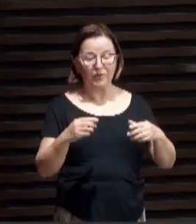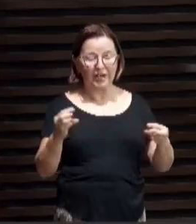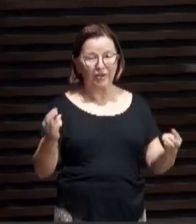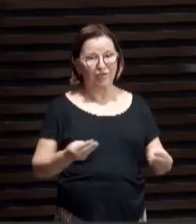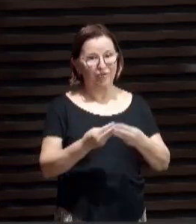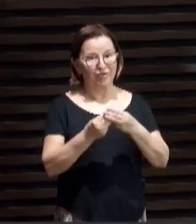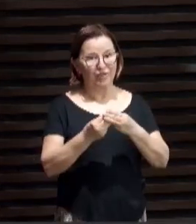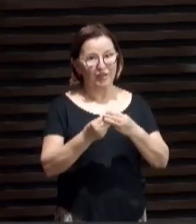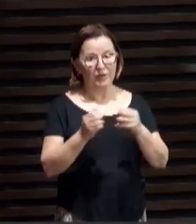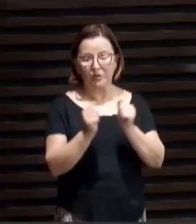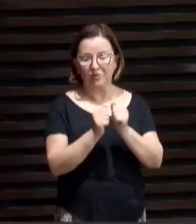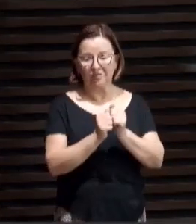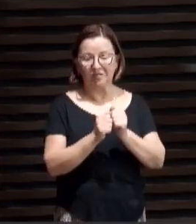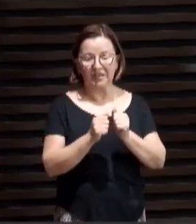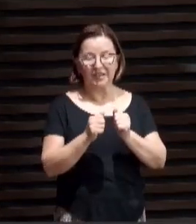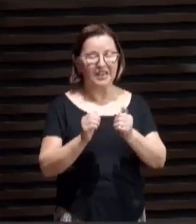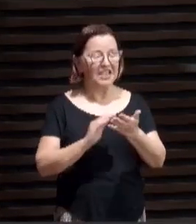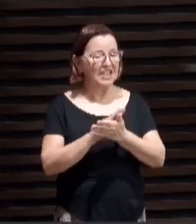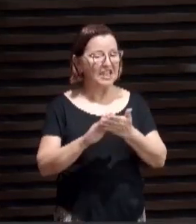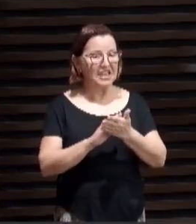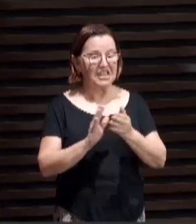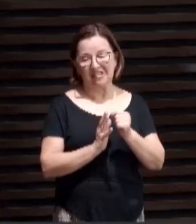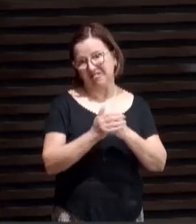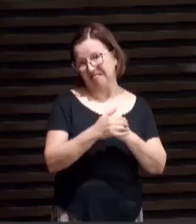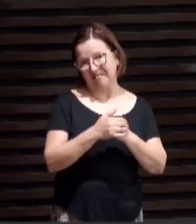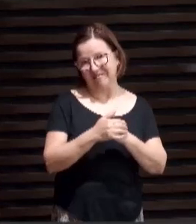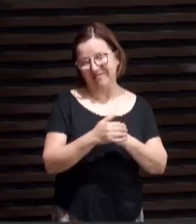nada disse em oculto. Oh, Jesus,